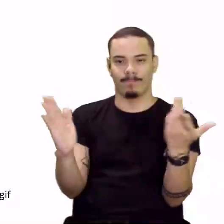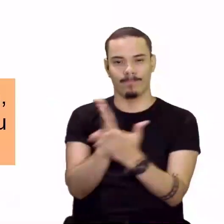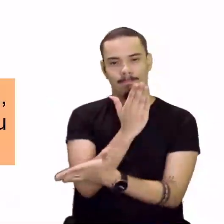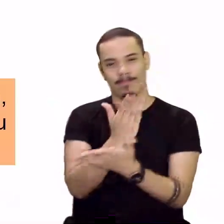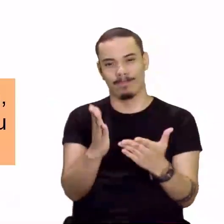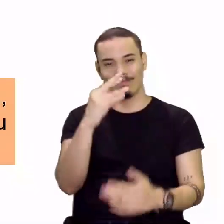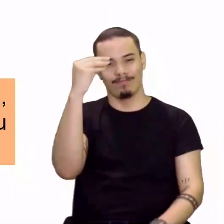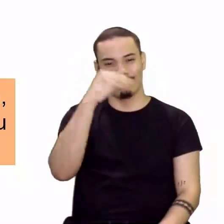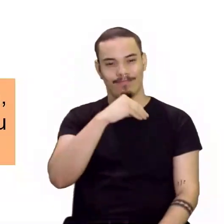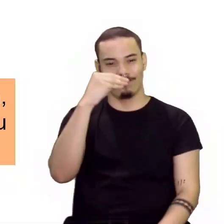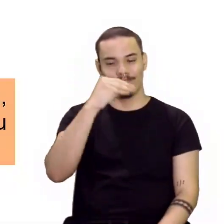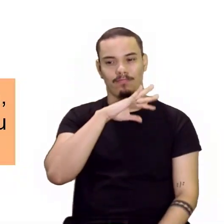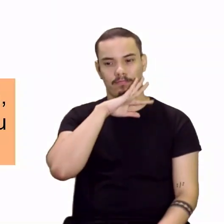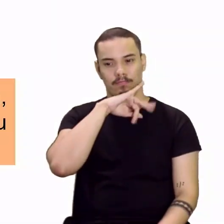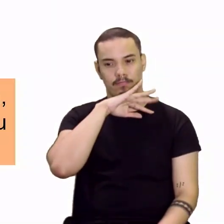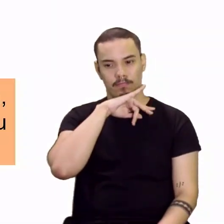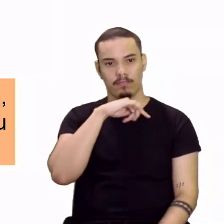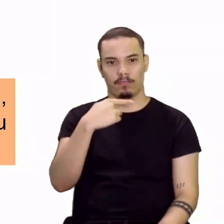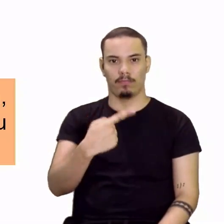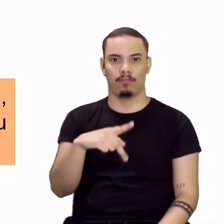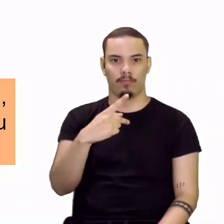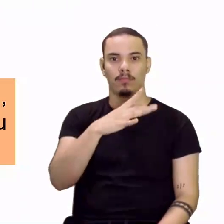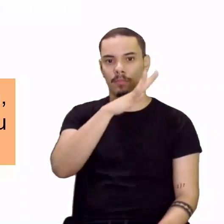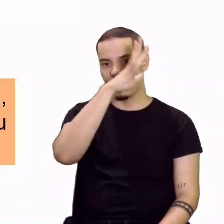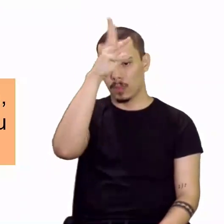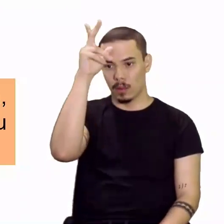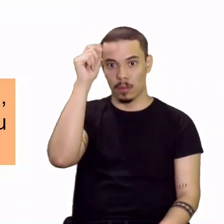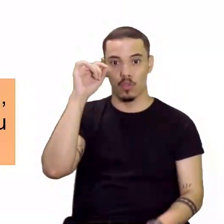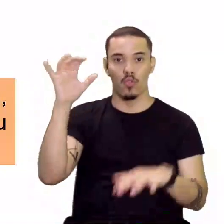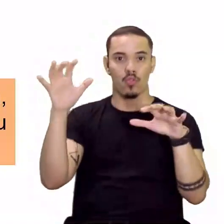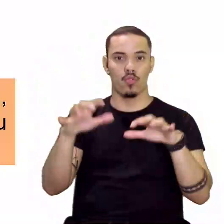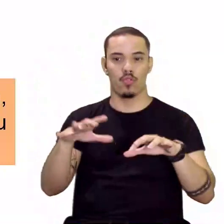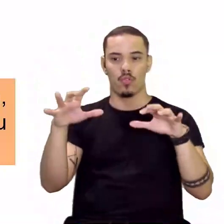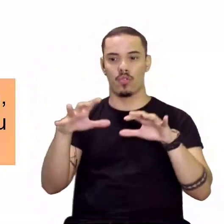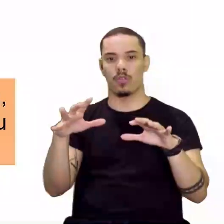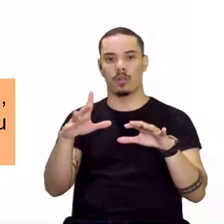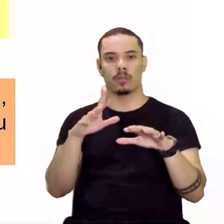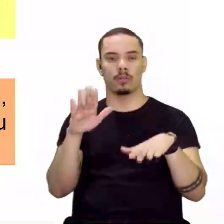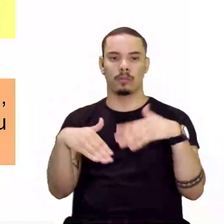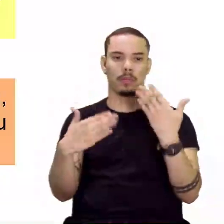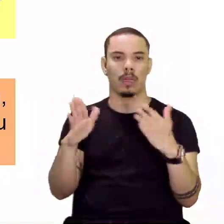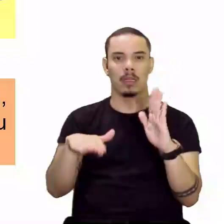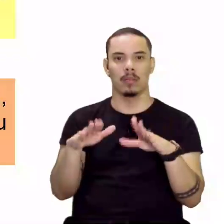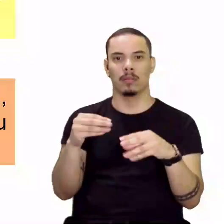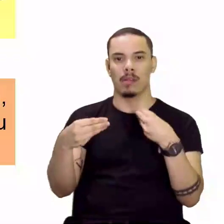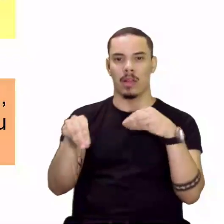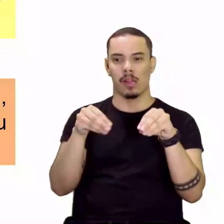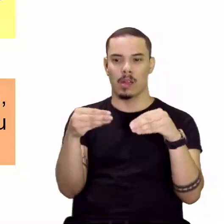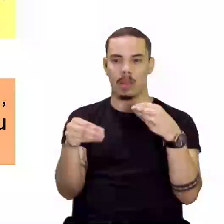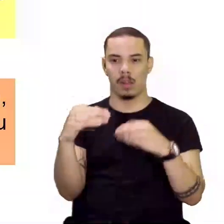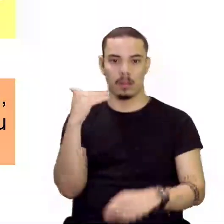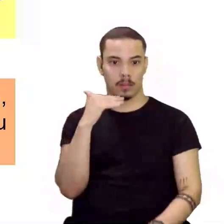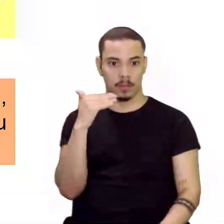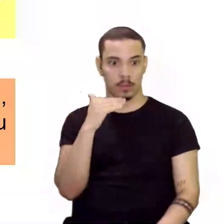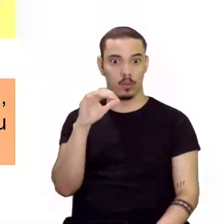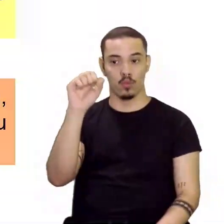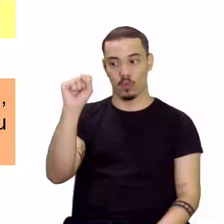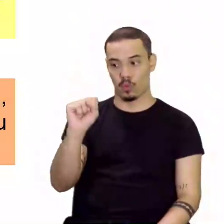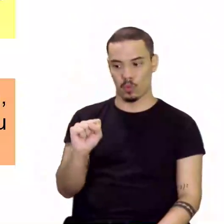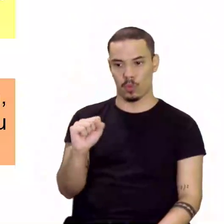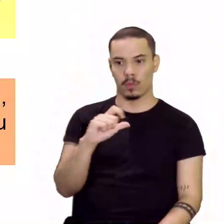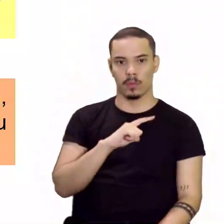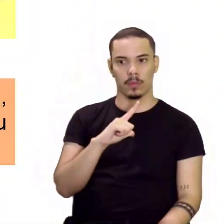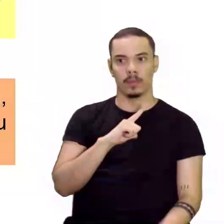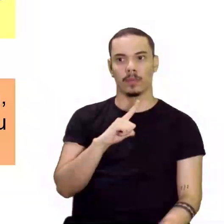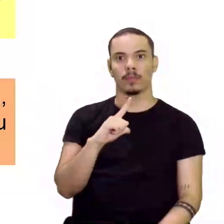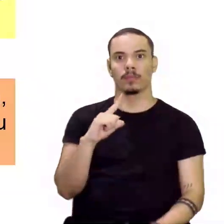solos frágeis. Aqui na Amazônia brasileira chove muito, o solo é um pouco frágil. Já no sul do Brasil tem